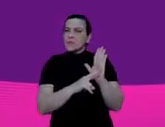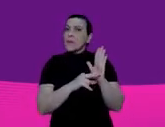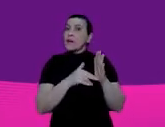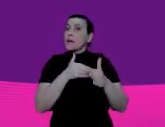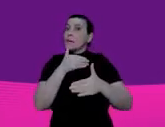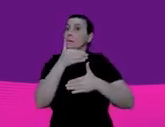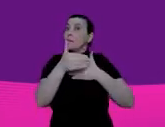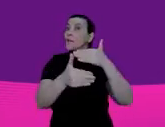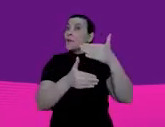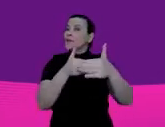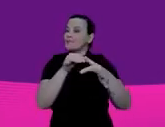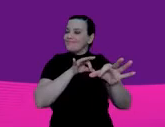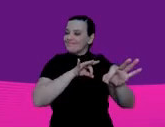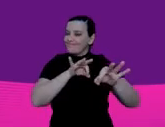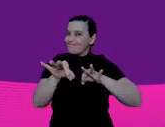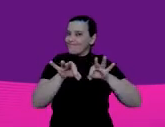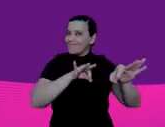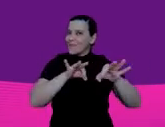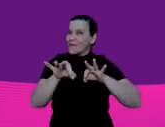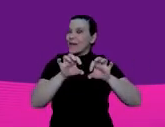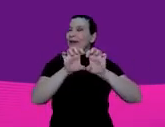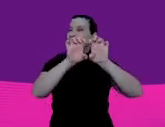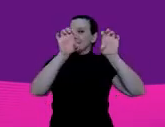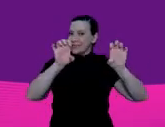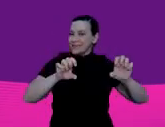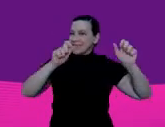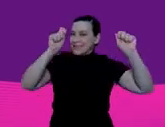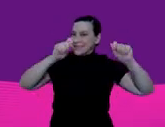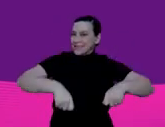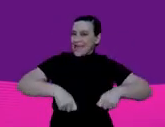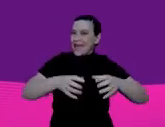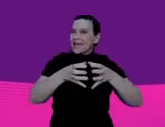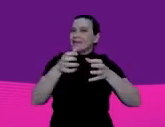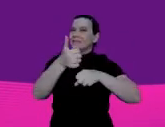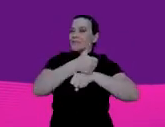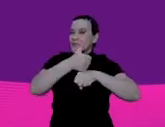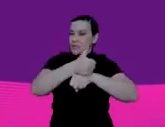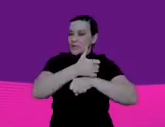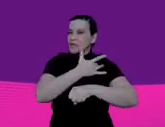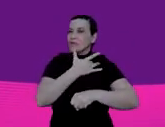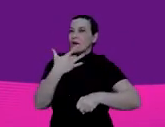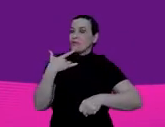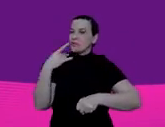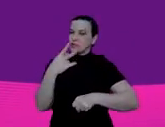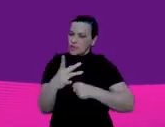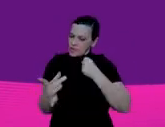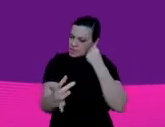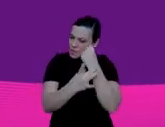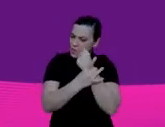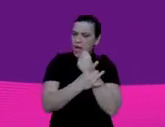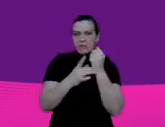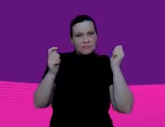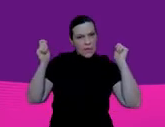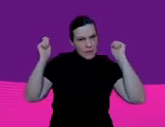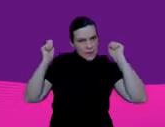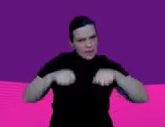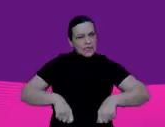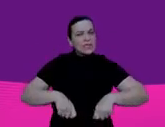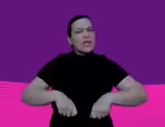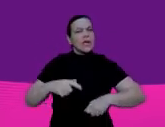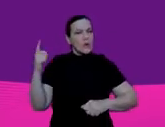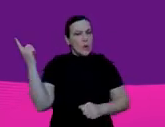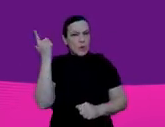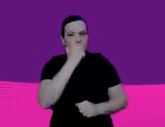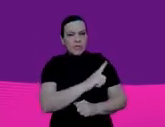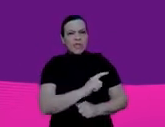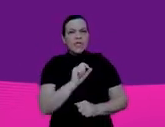que permitam ao profissional de saúde mais segurança, capacitando ele também a atender esse